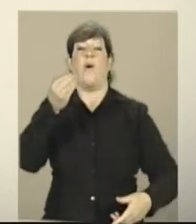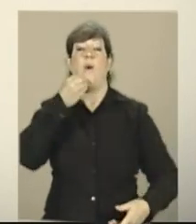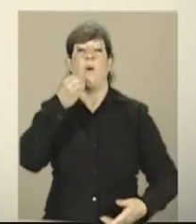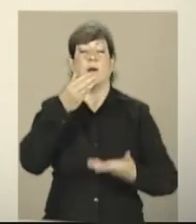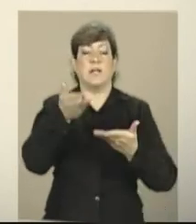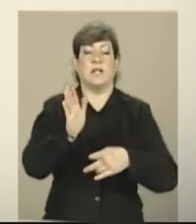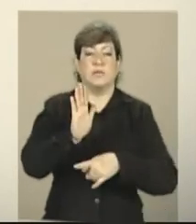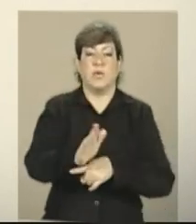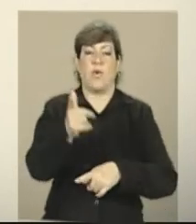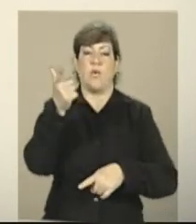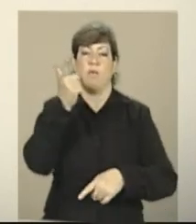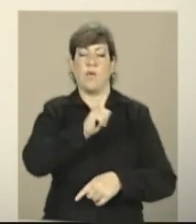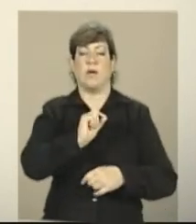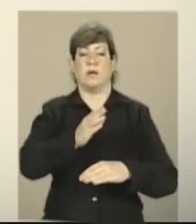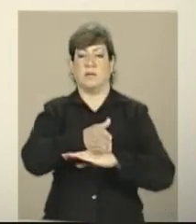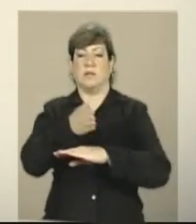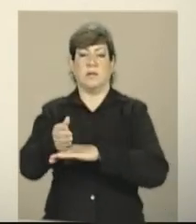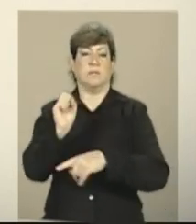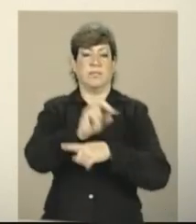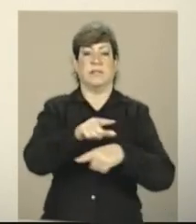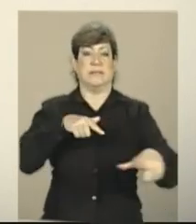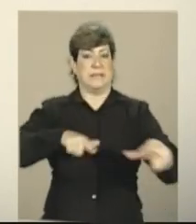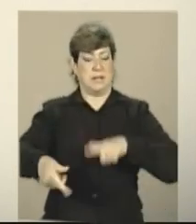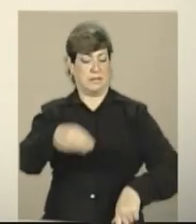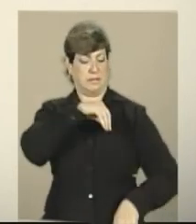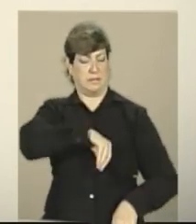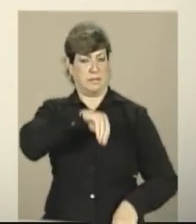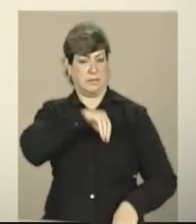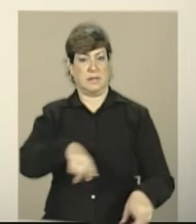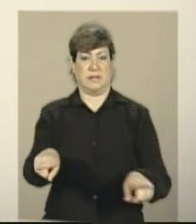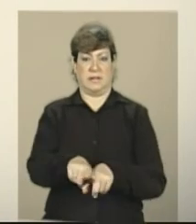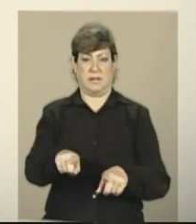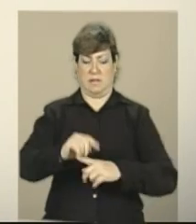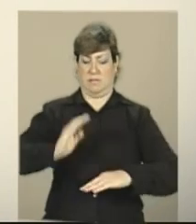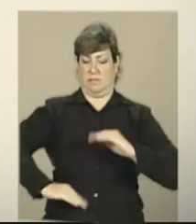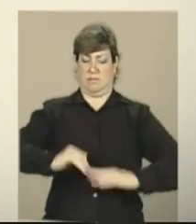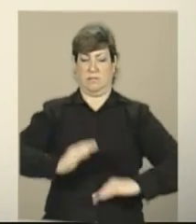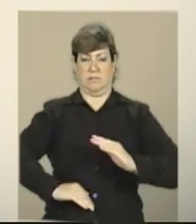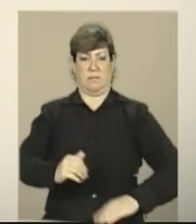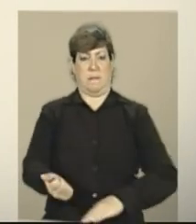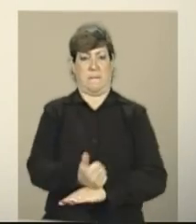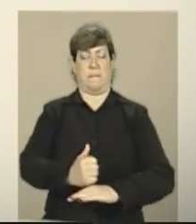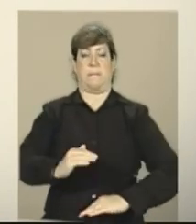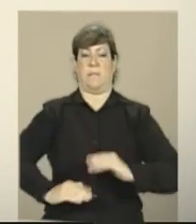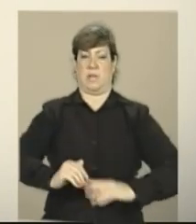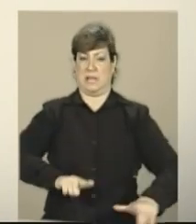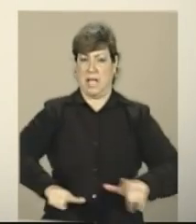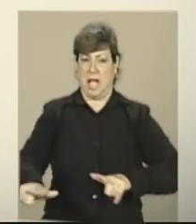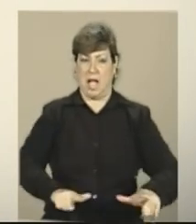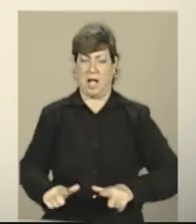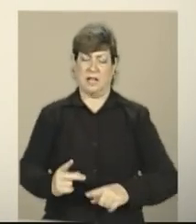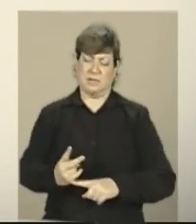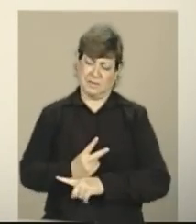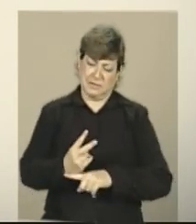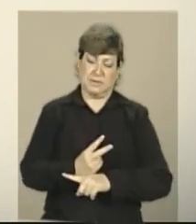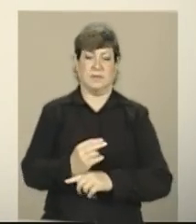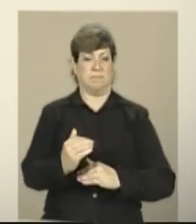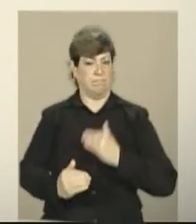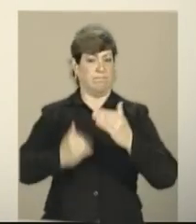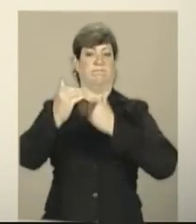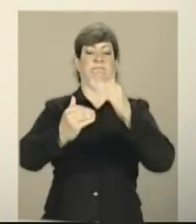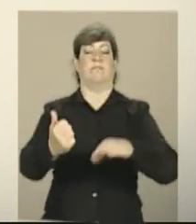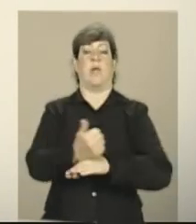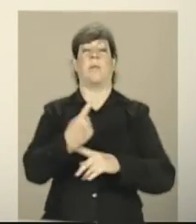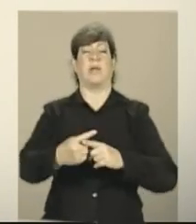e antes de acesso ao emprego com melhor capacitação profissional buscando superar uma